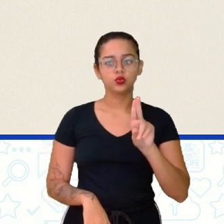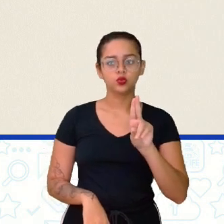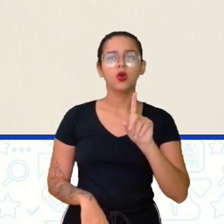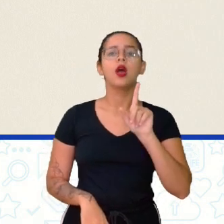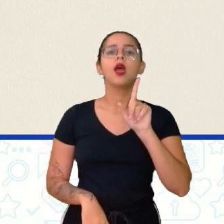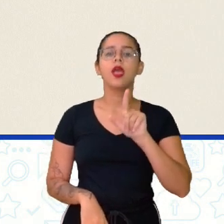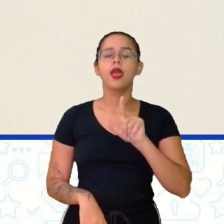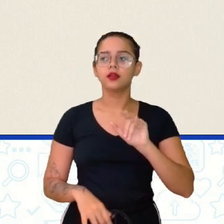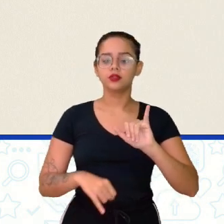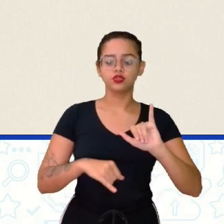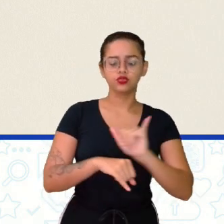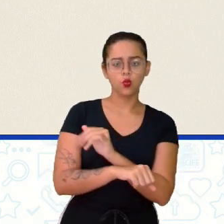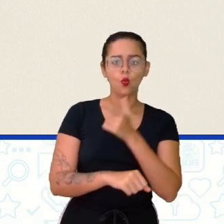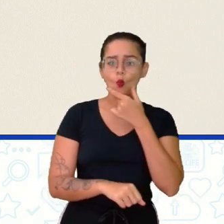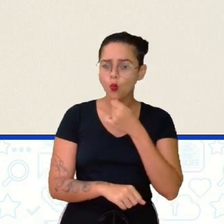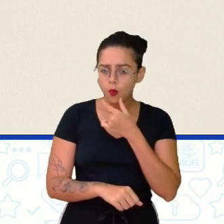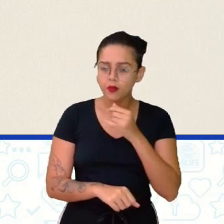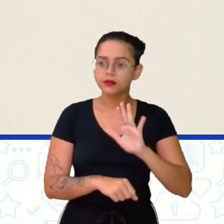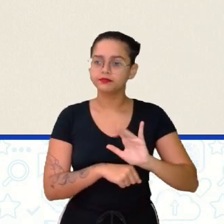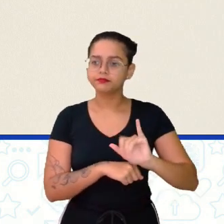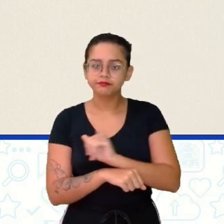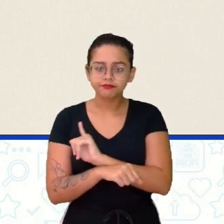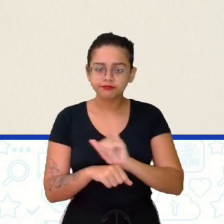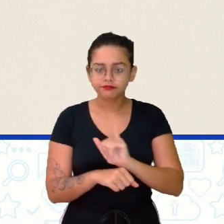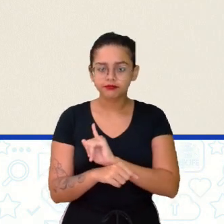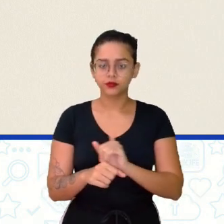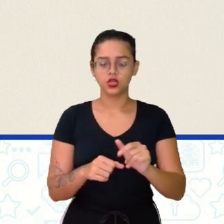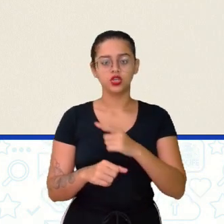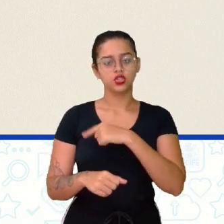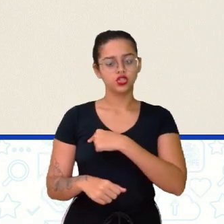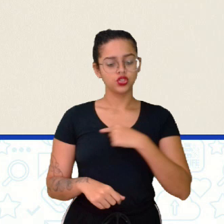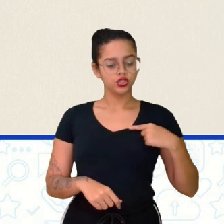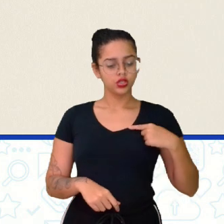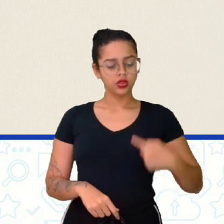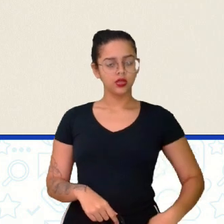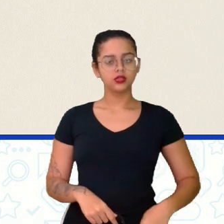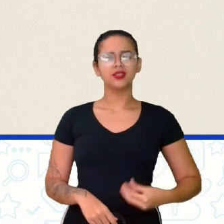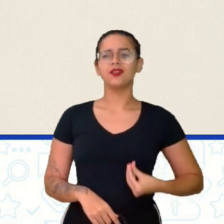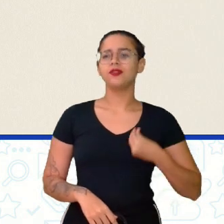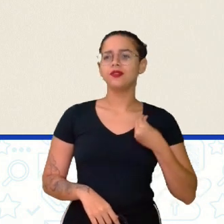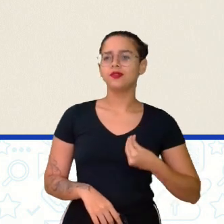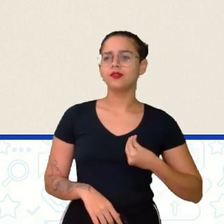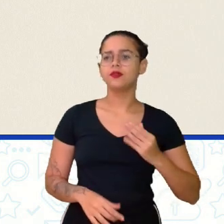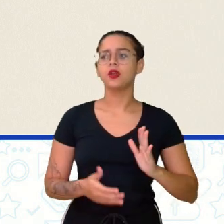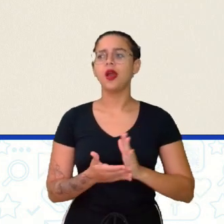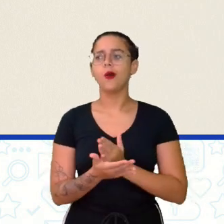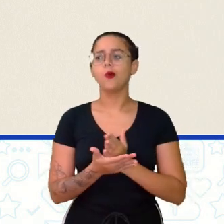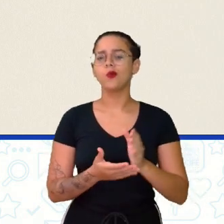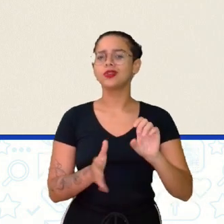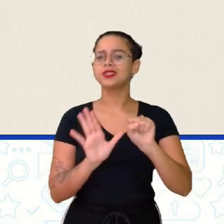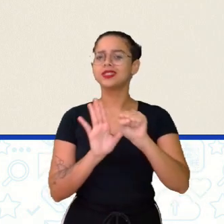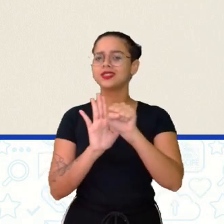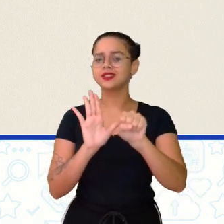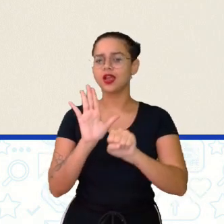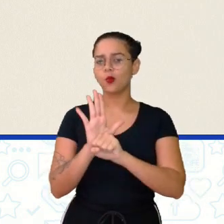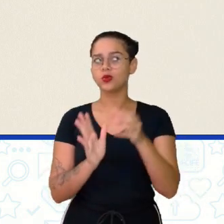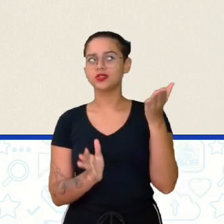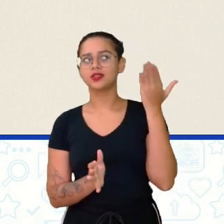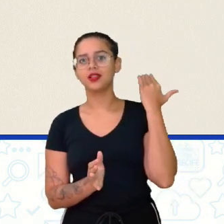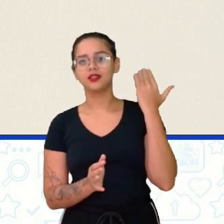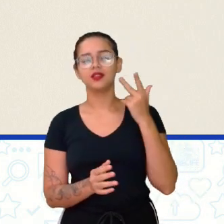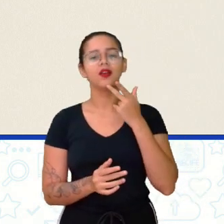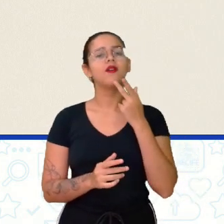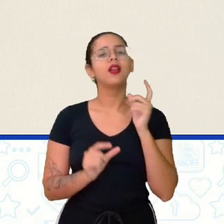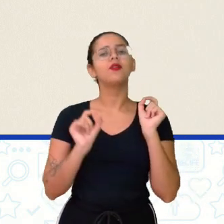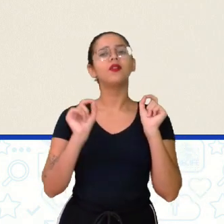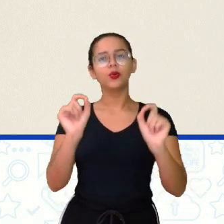era um estrategista chinês, tá? Que viveu há alguns séculos atrás, e ele